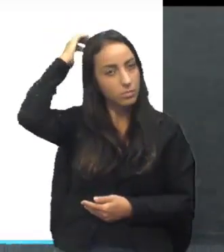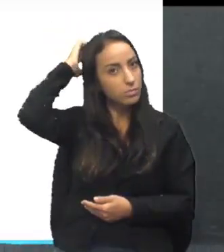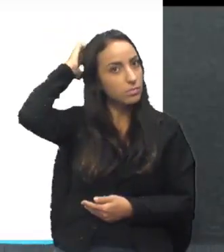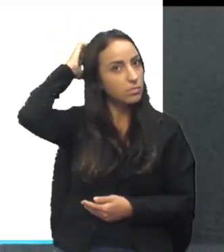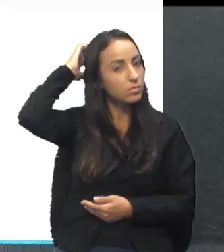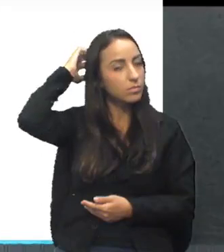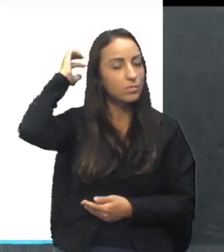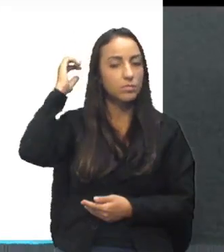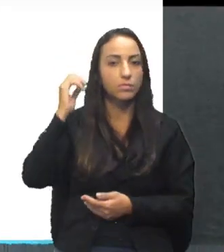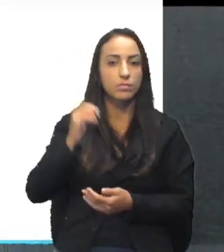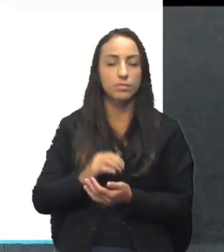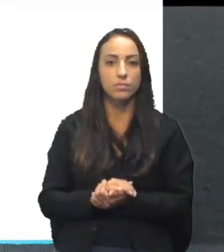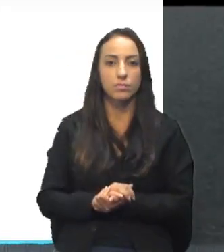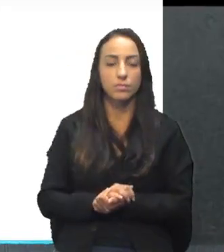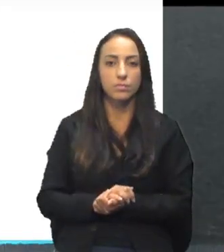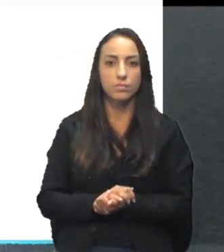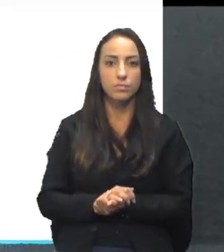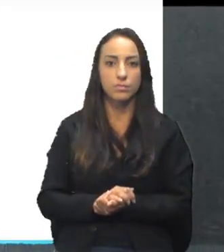desiguais ou